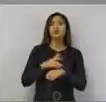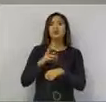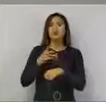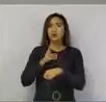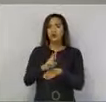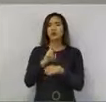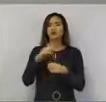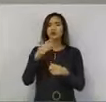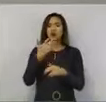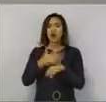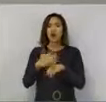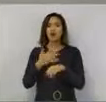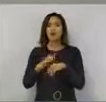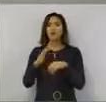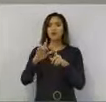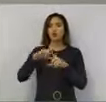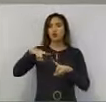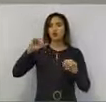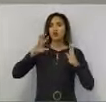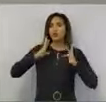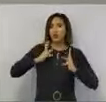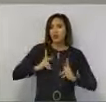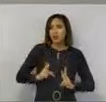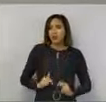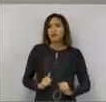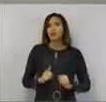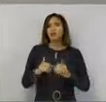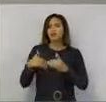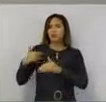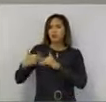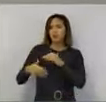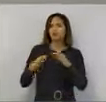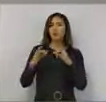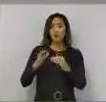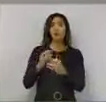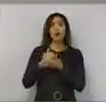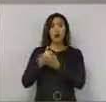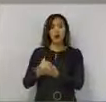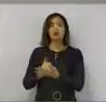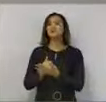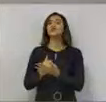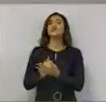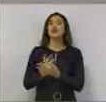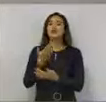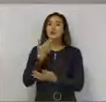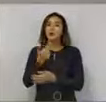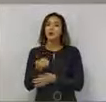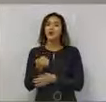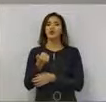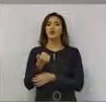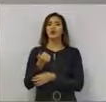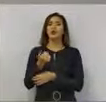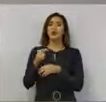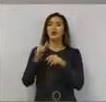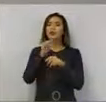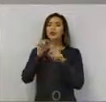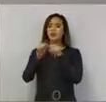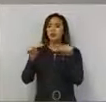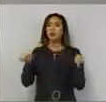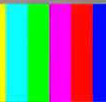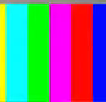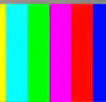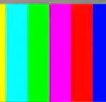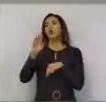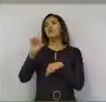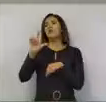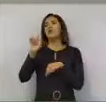da COSAMPA, de limpeza de macrófitas, de dragagem, e tudo isso contribui para a autodepuração e a recuperação do lago, melhorando também